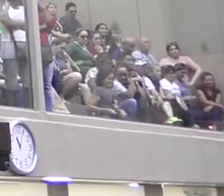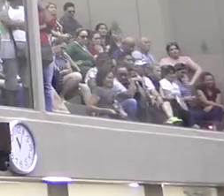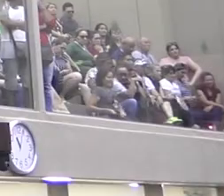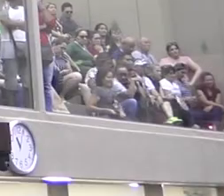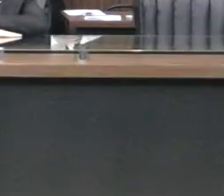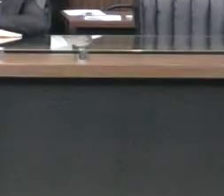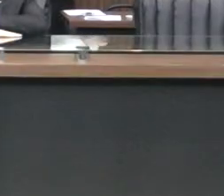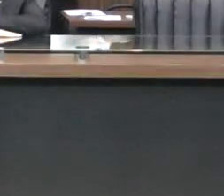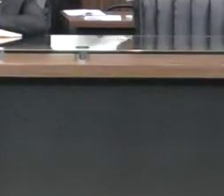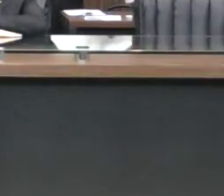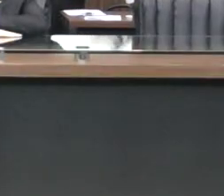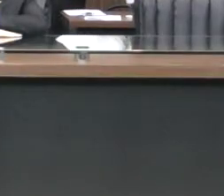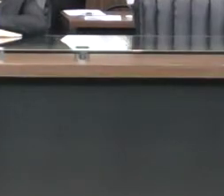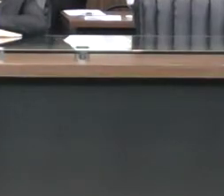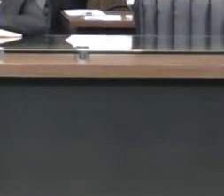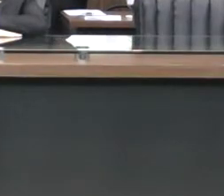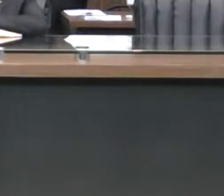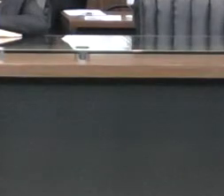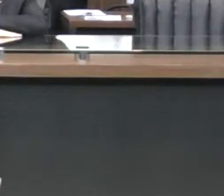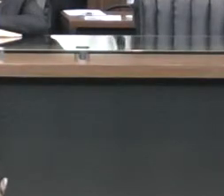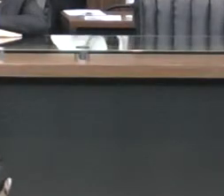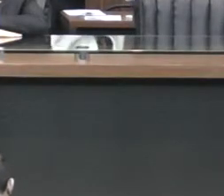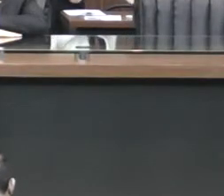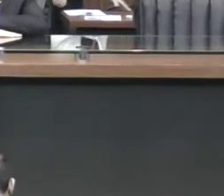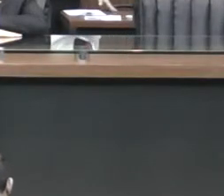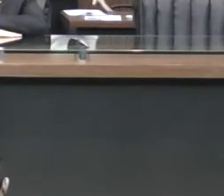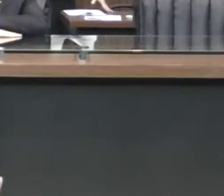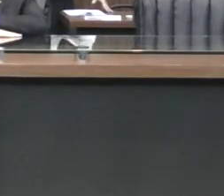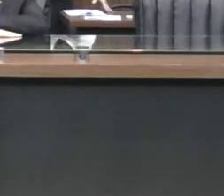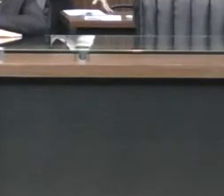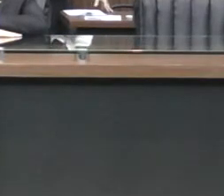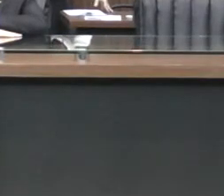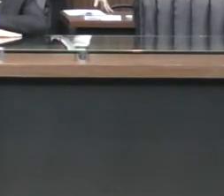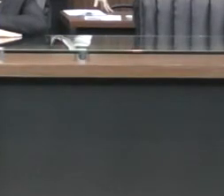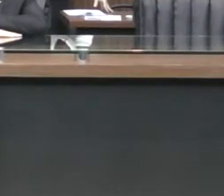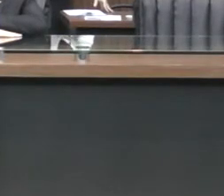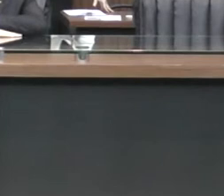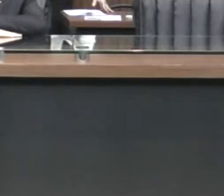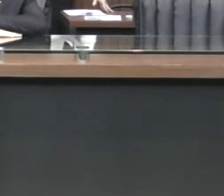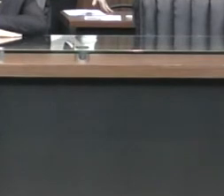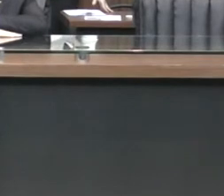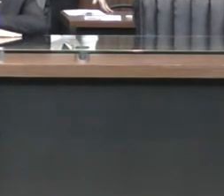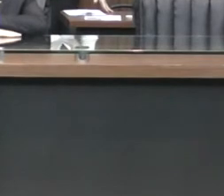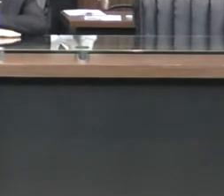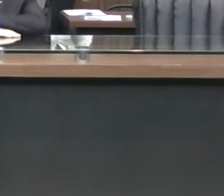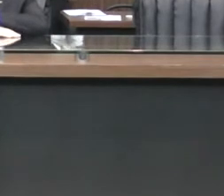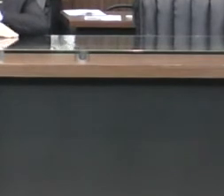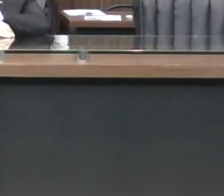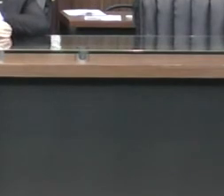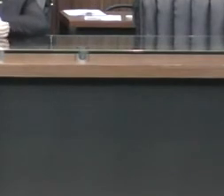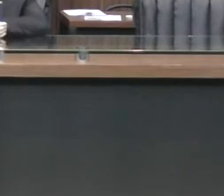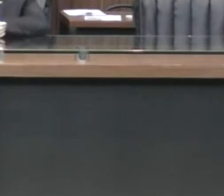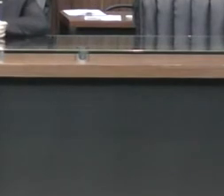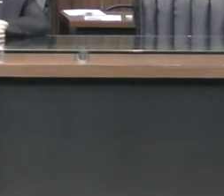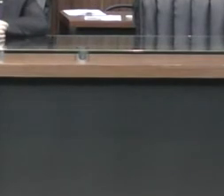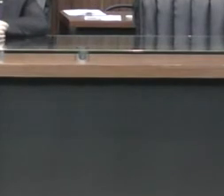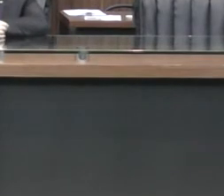com a palavra e penúltimo inscrito deputado doutor gomes